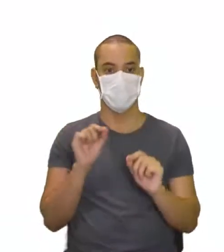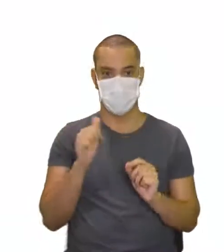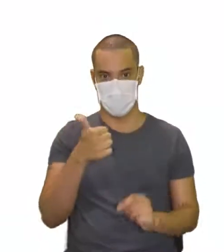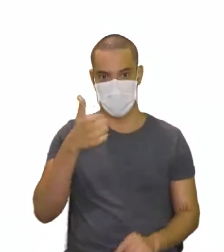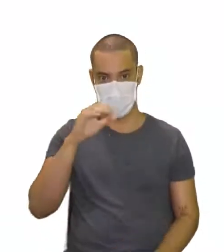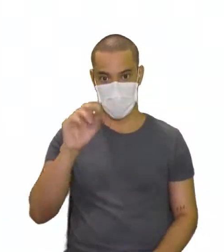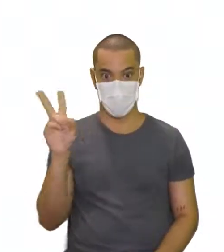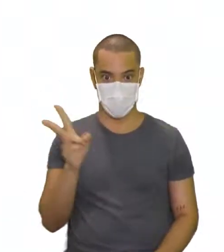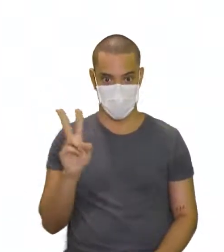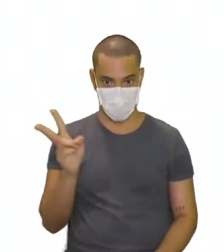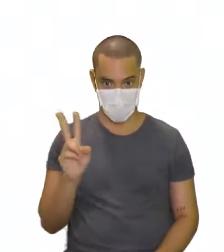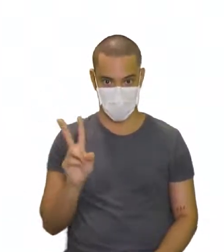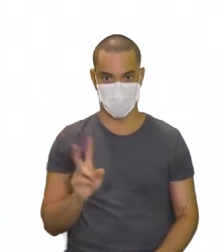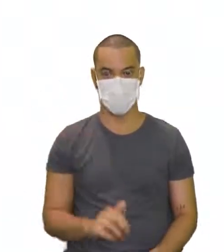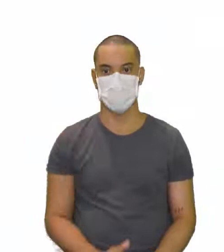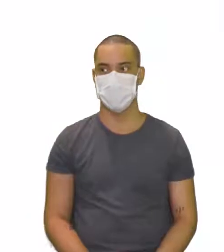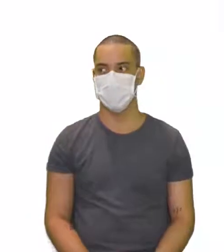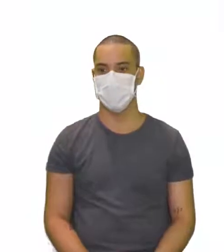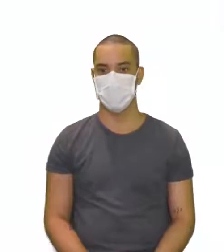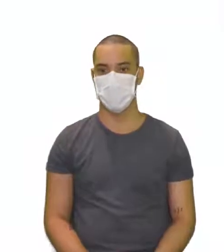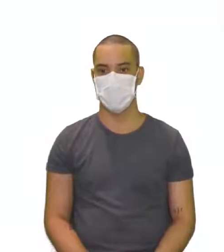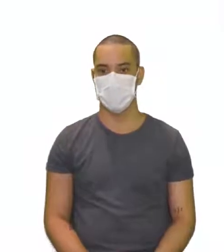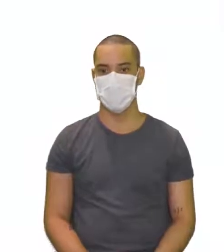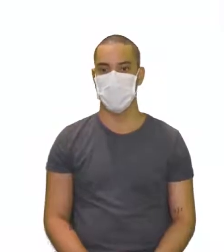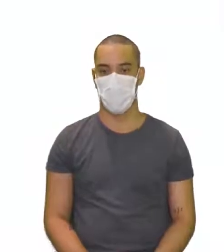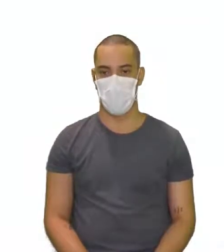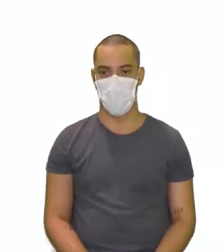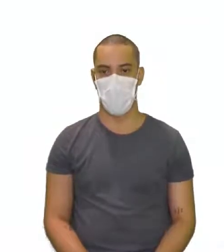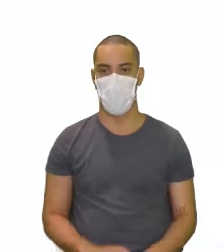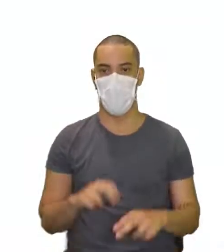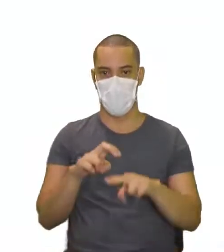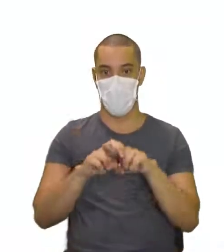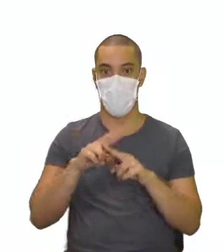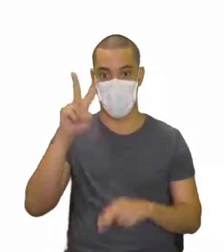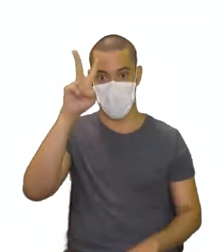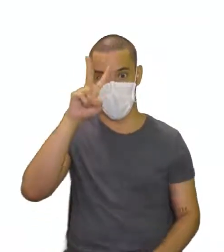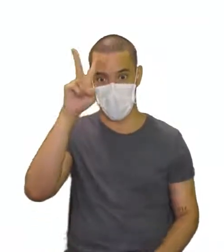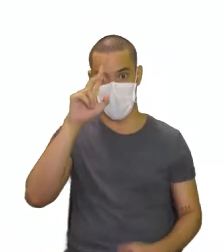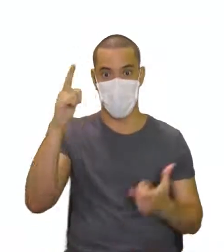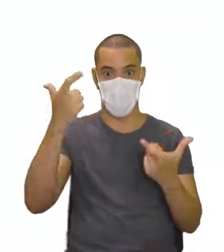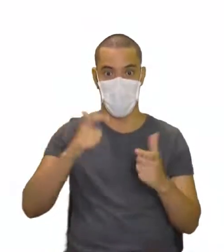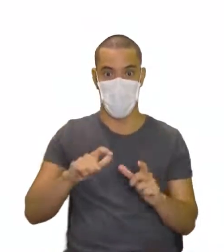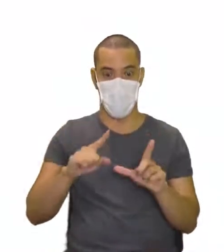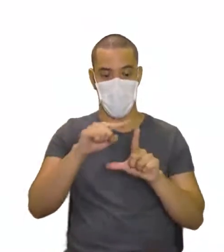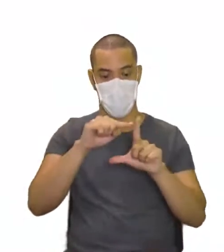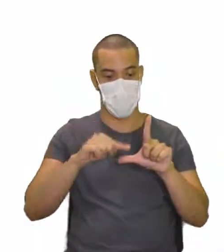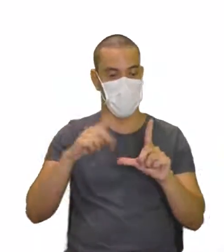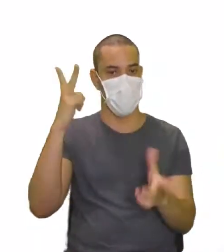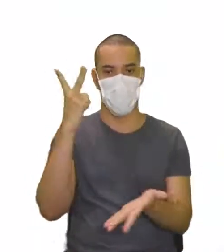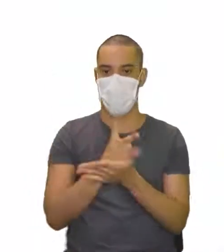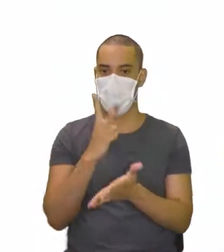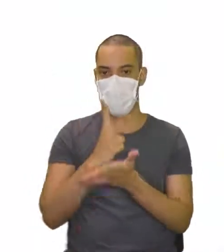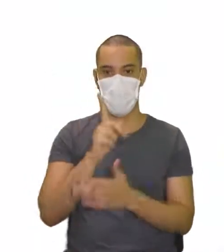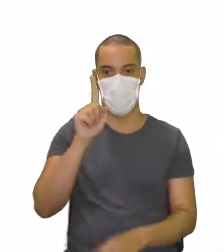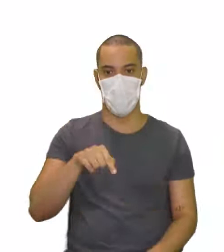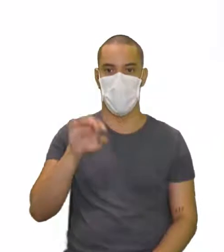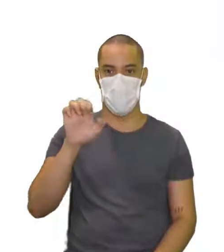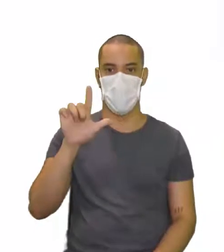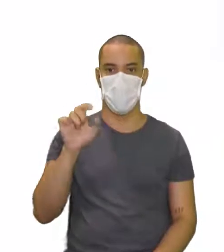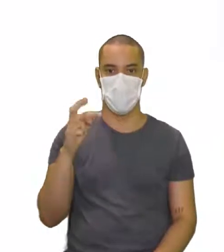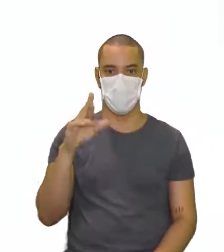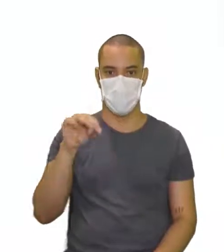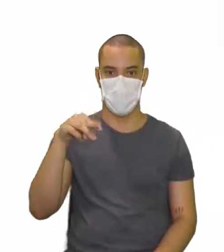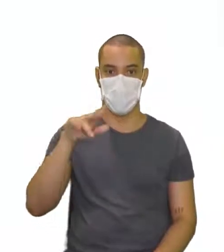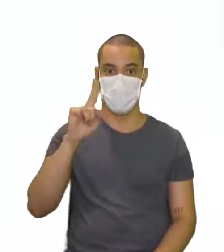podem ver, a reta está saindo de onde? Do 10. Então, lembrando, de onde a reta sai é sempre a eletromotriz do